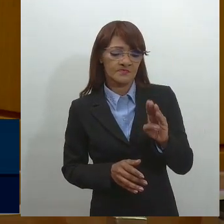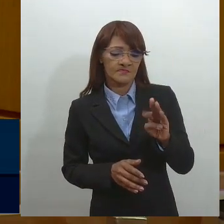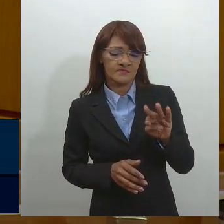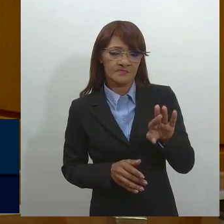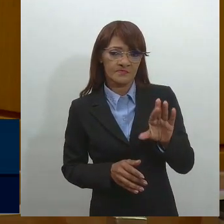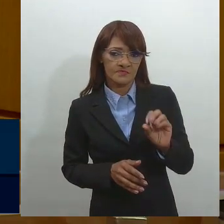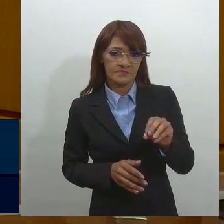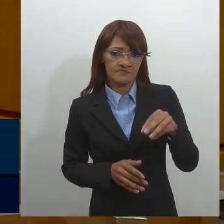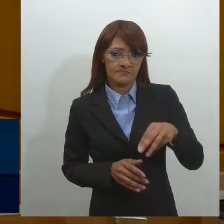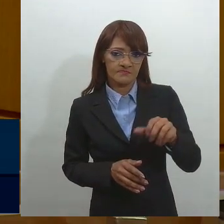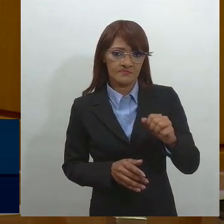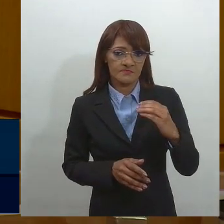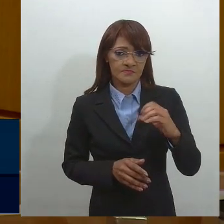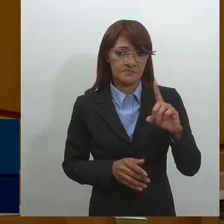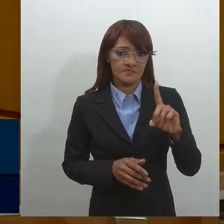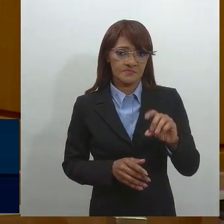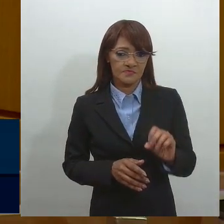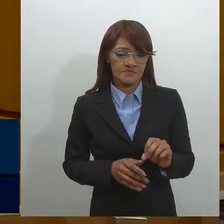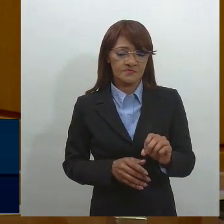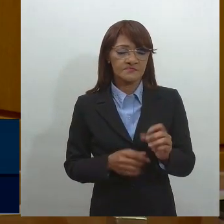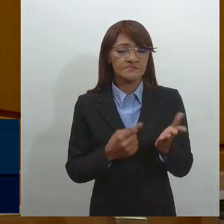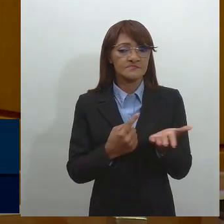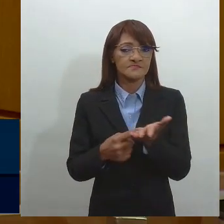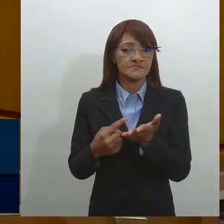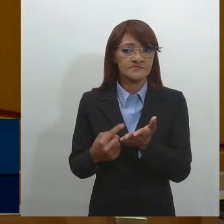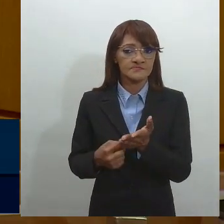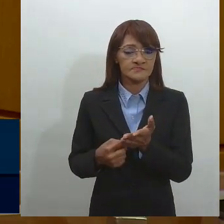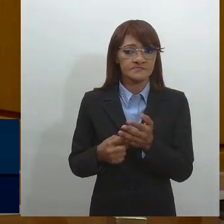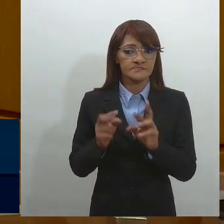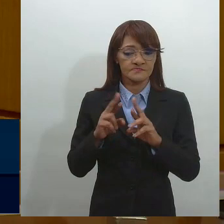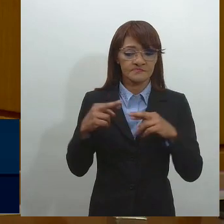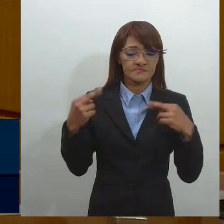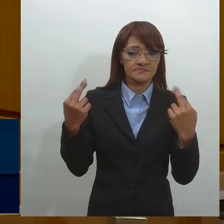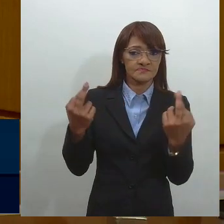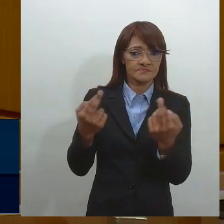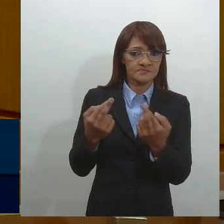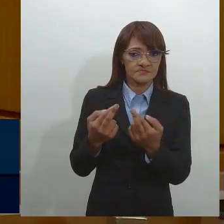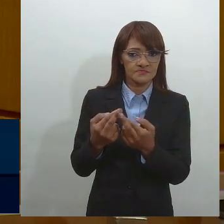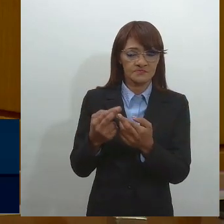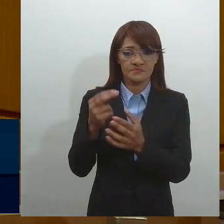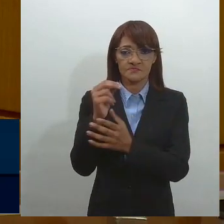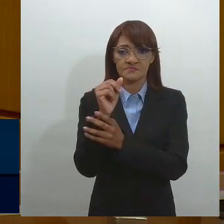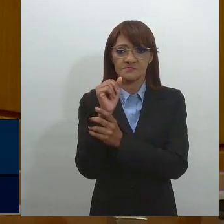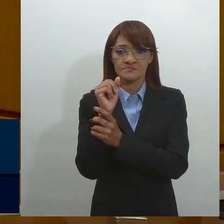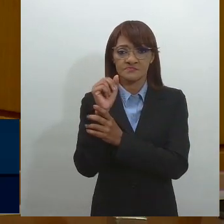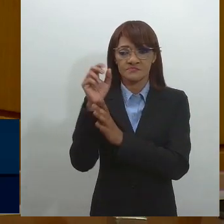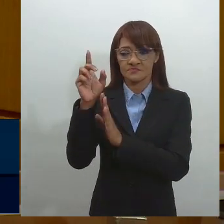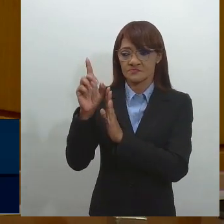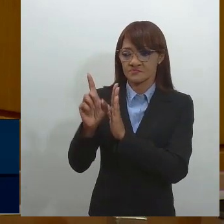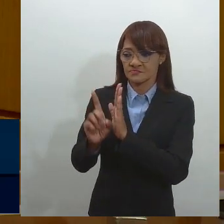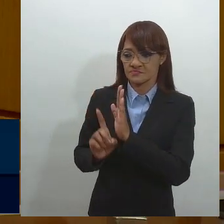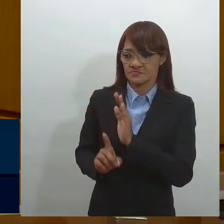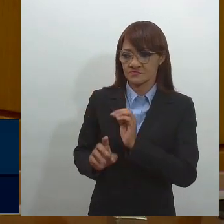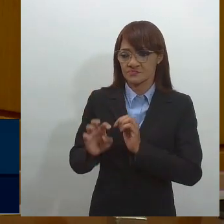a categoria para garantir os direitos, né, das professoras e professoras que